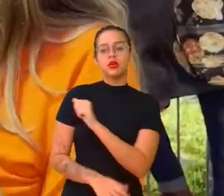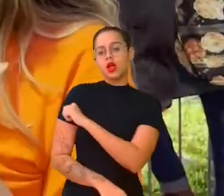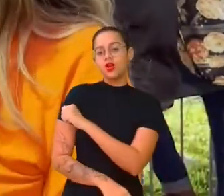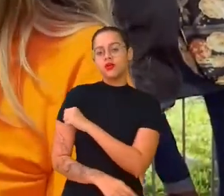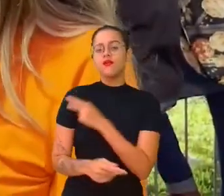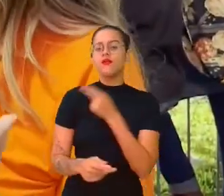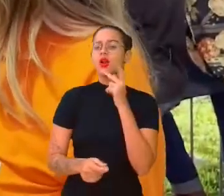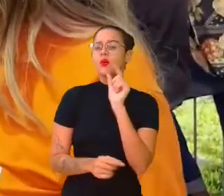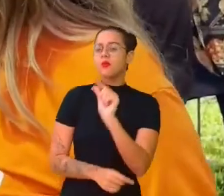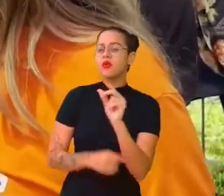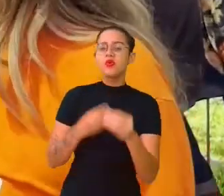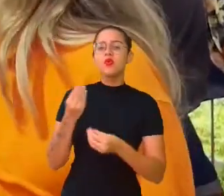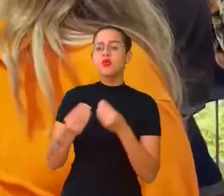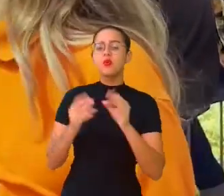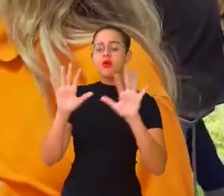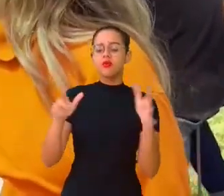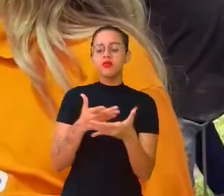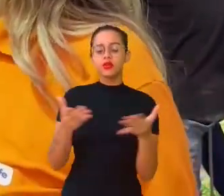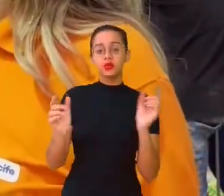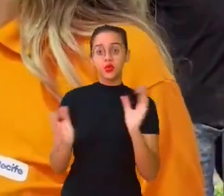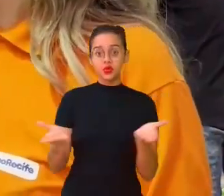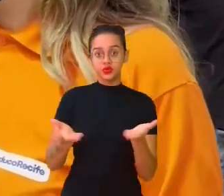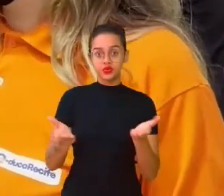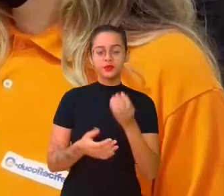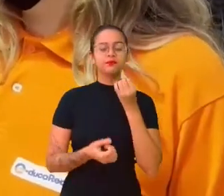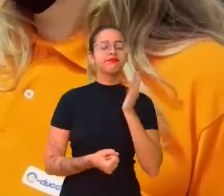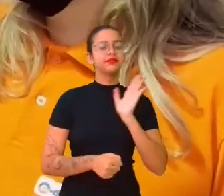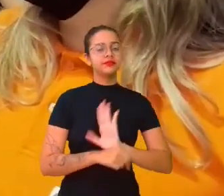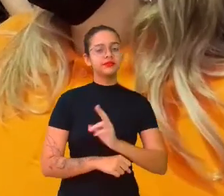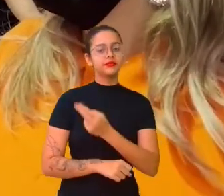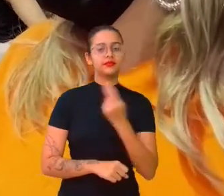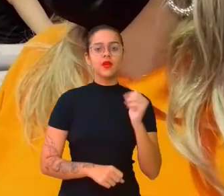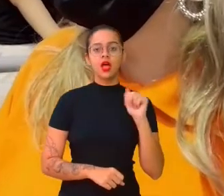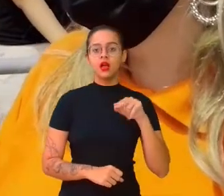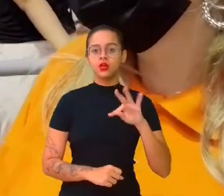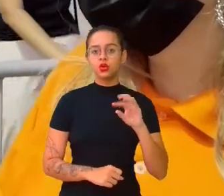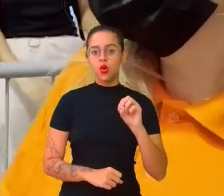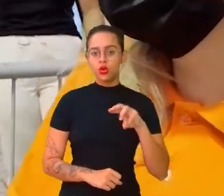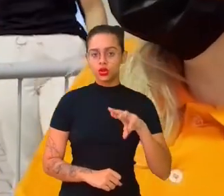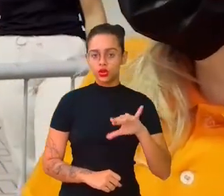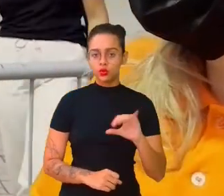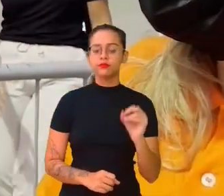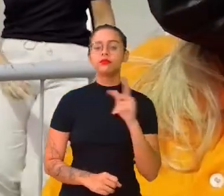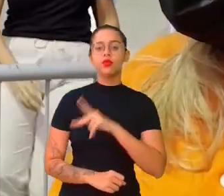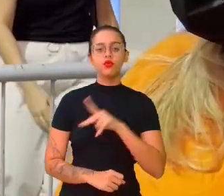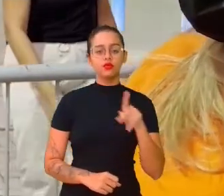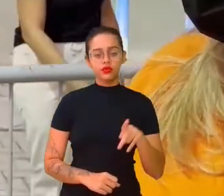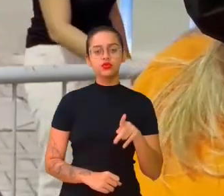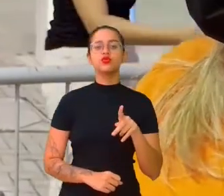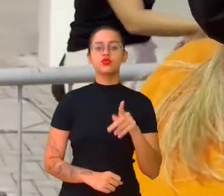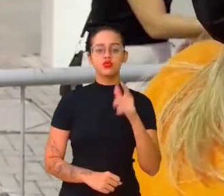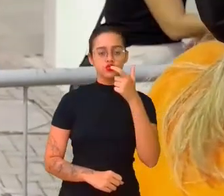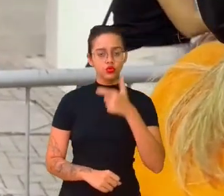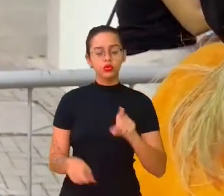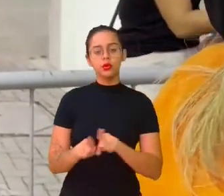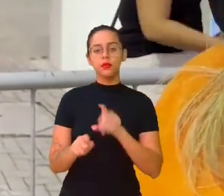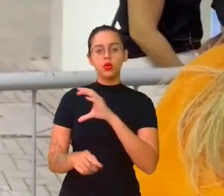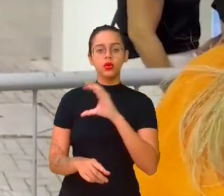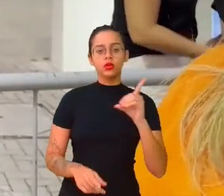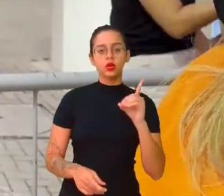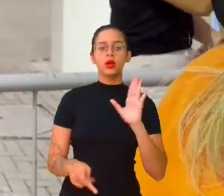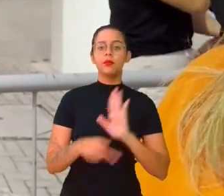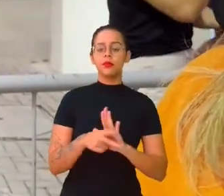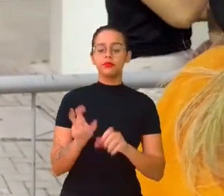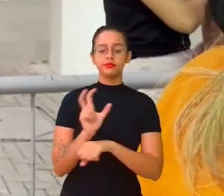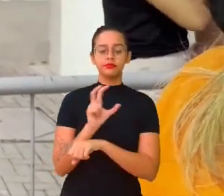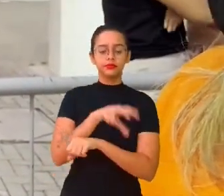estudantes e falasse um pouquinho de como é que foi o evento hoje. Boa tarde, meu nome é Antônio, eu sou professor, sou um dos coordenadores de robótica.